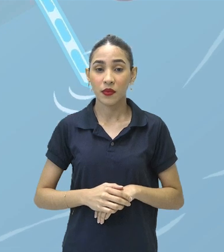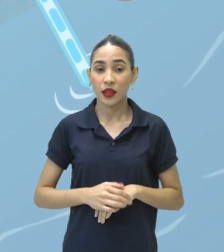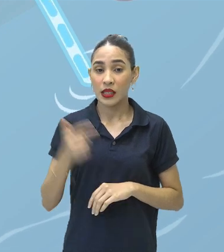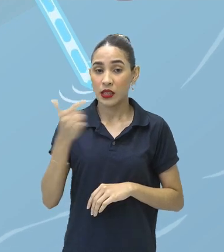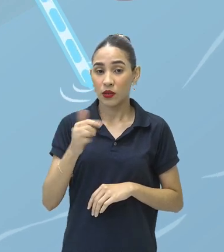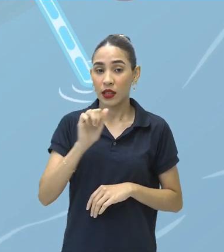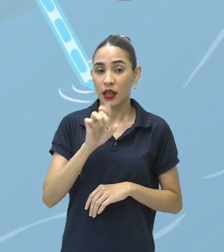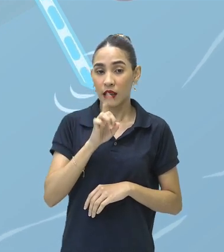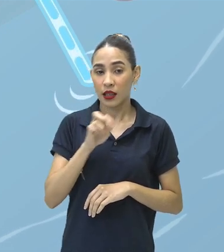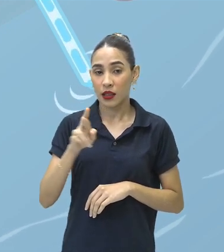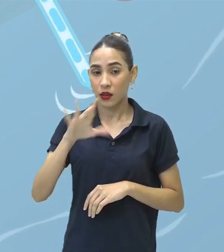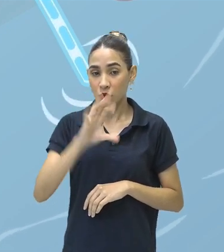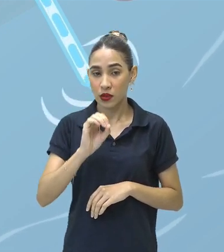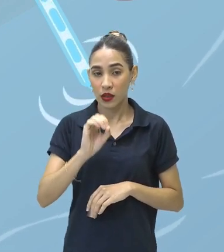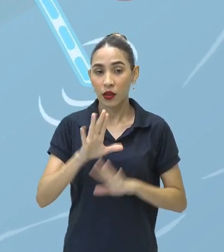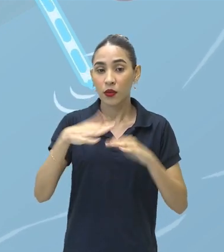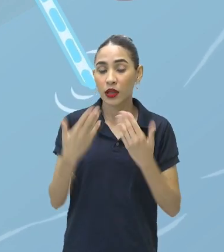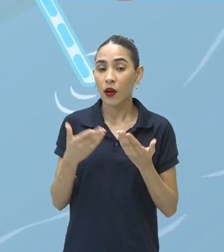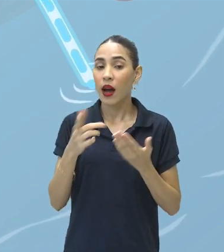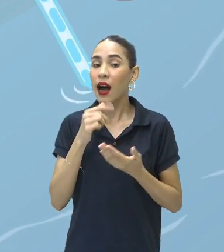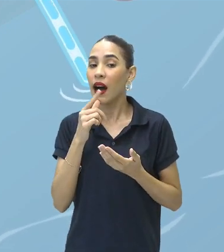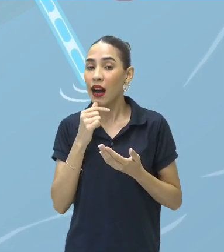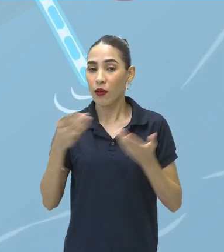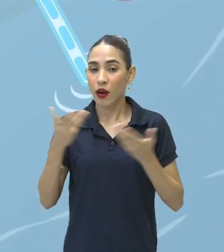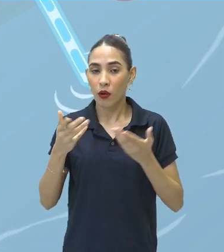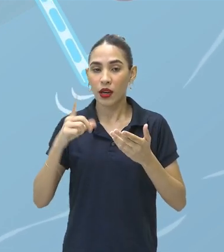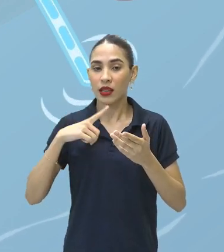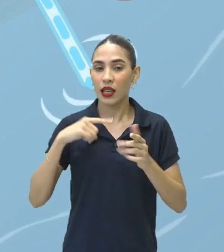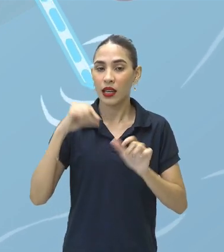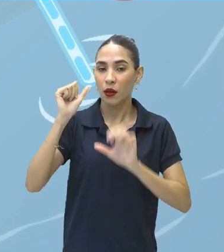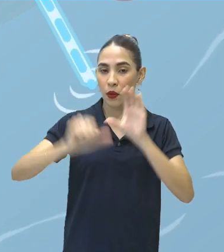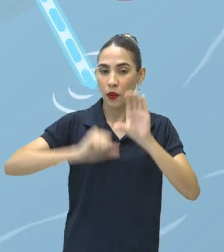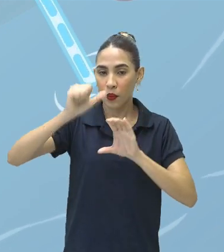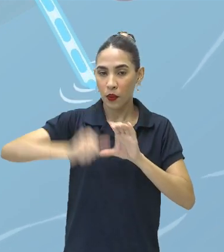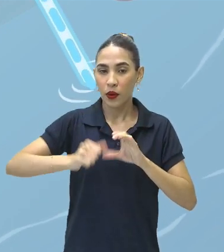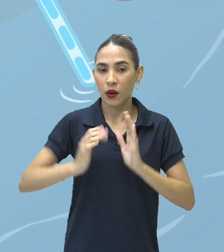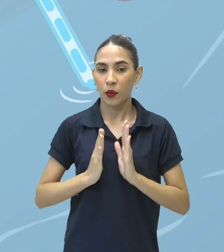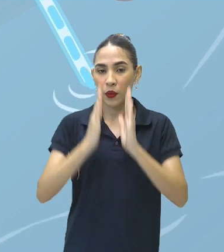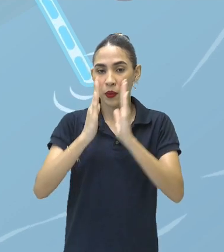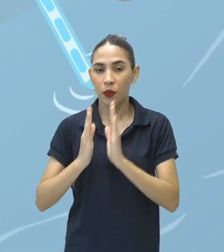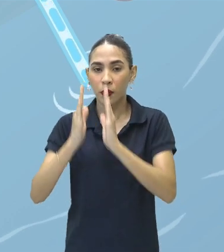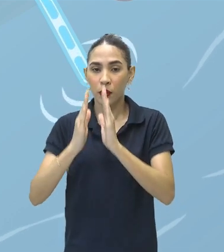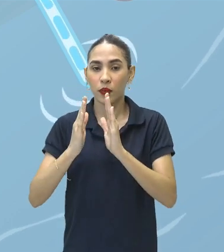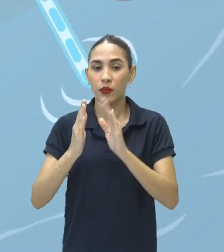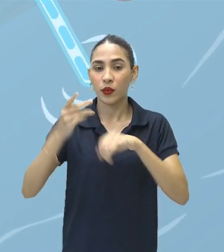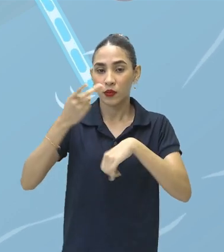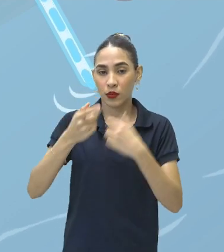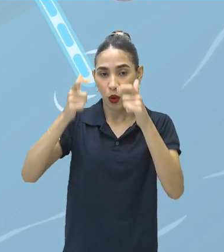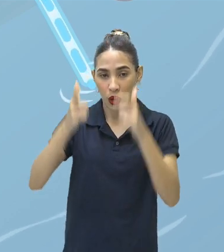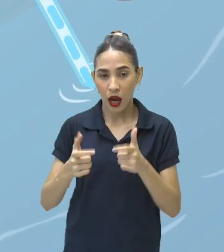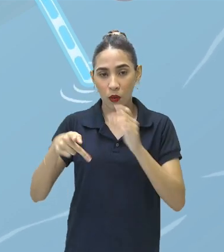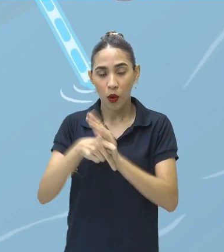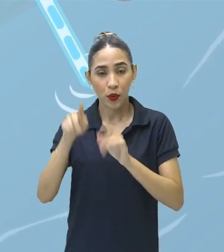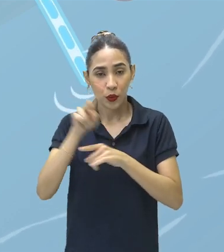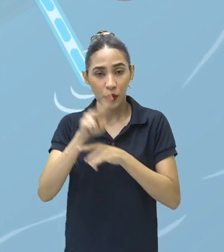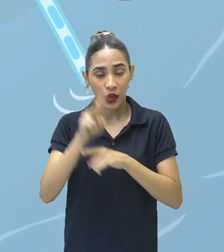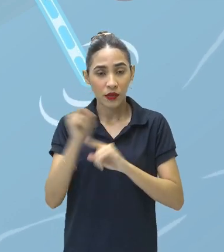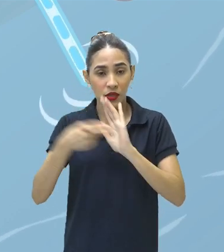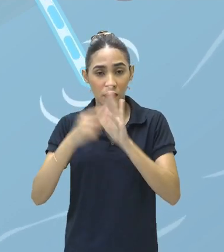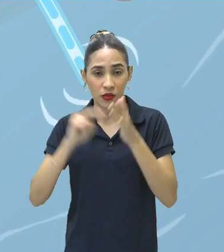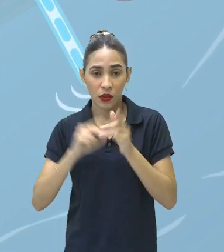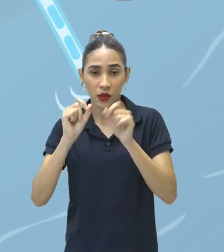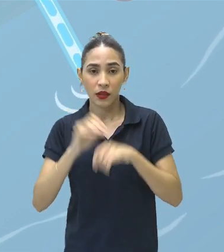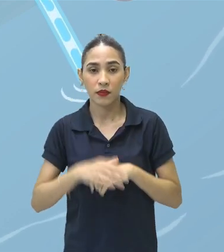Adução. A água agora é conduzida por meio de bombas até o local do tratamento, ou seja,